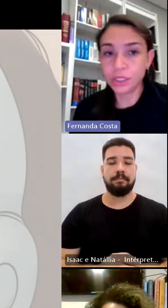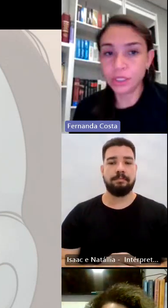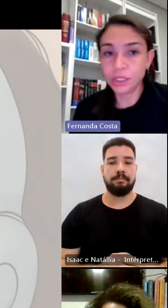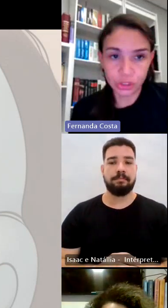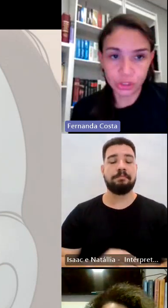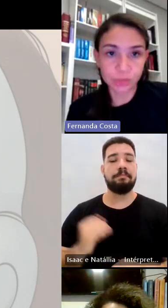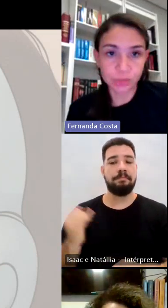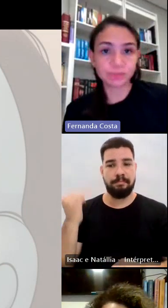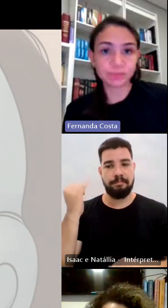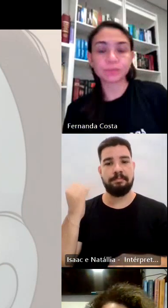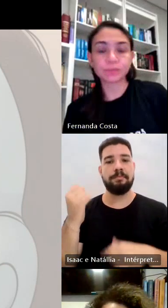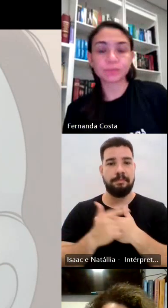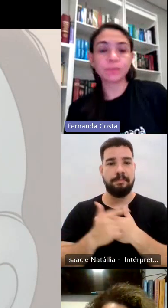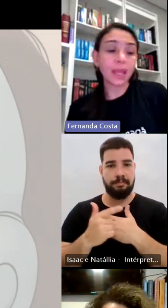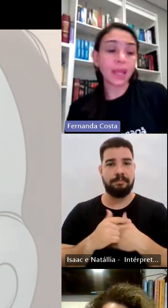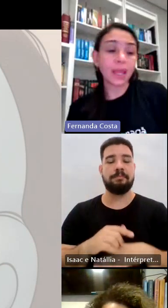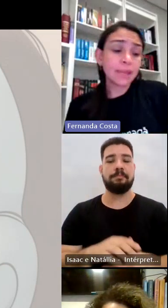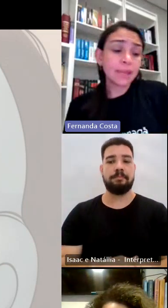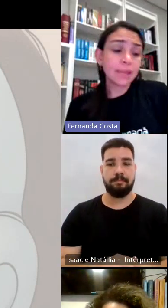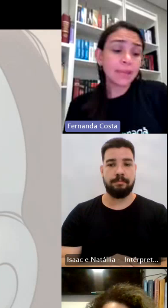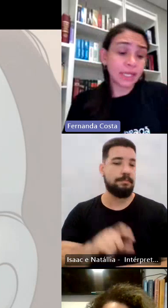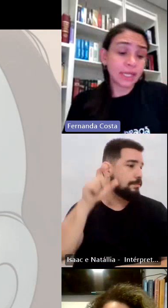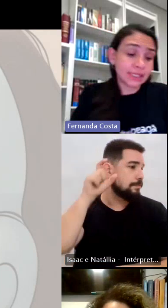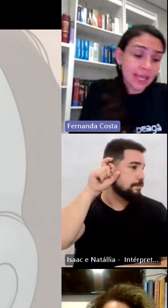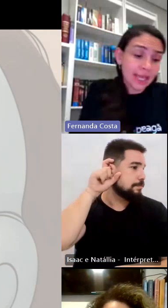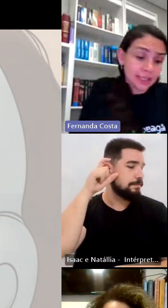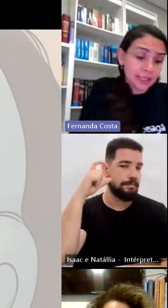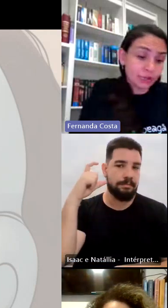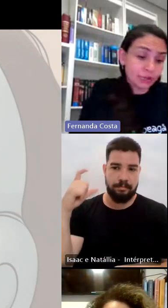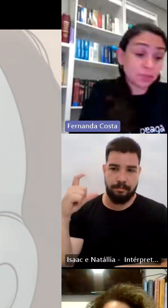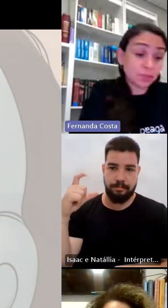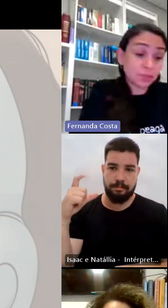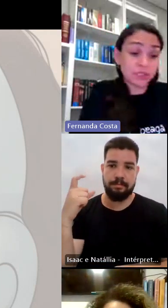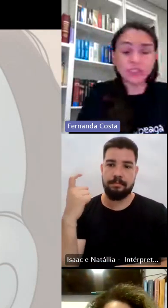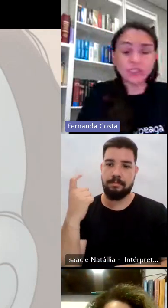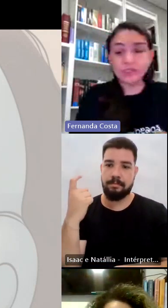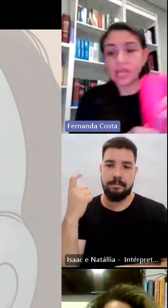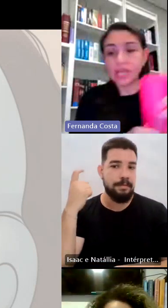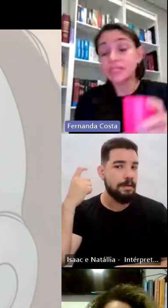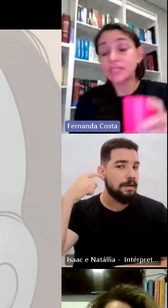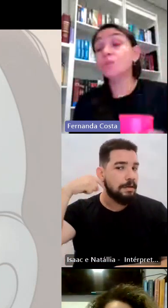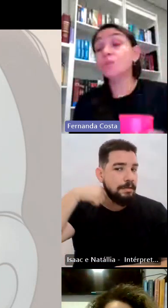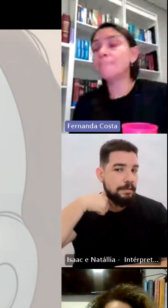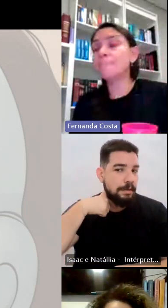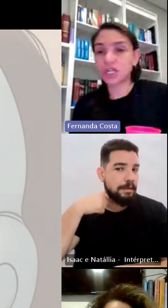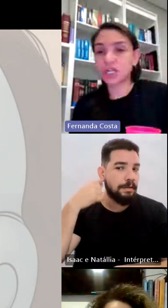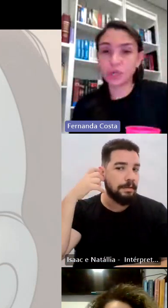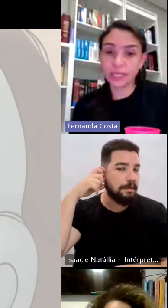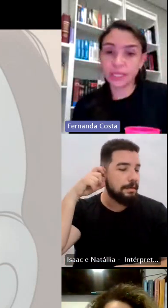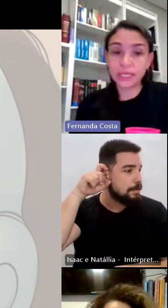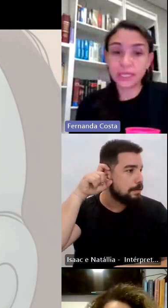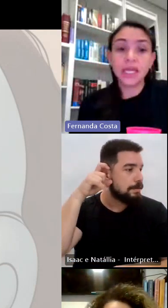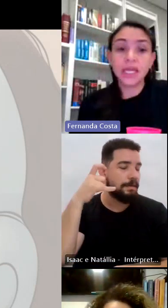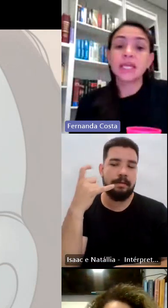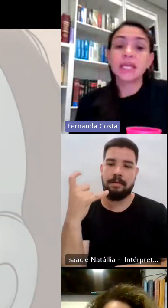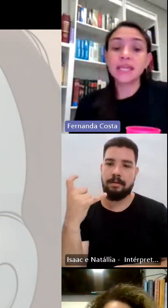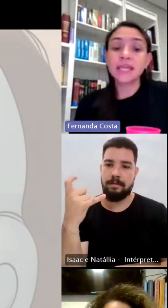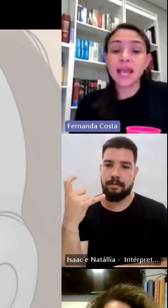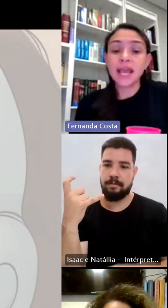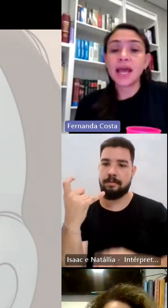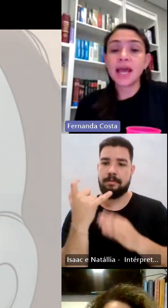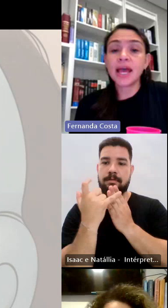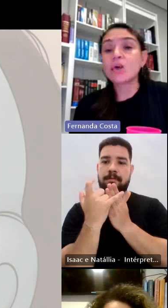papel importante. Depois da orelha externa, nós vamos para a segunda divisão, para a segunda parte da orelha,